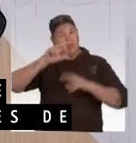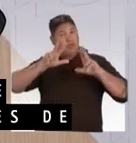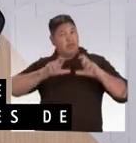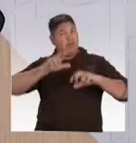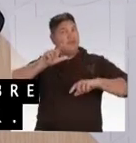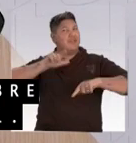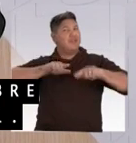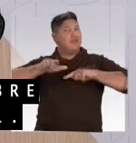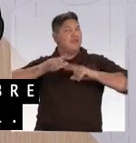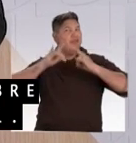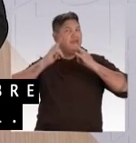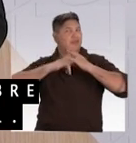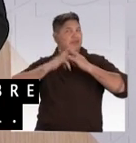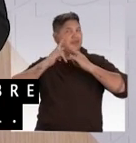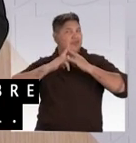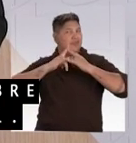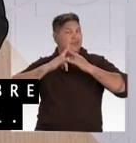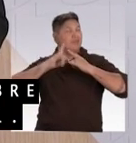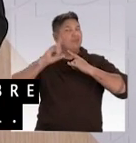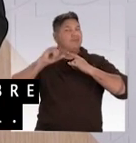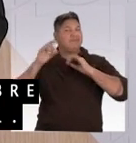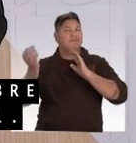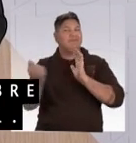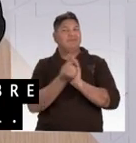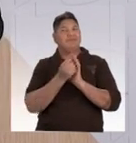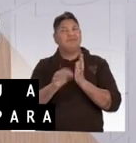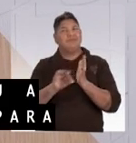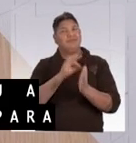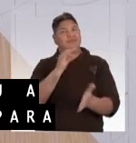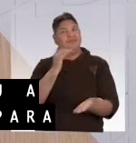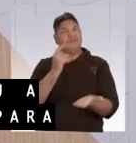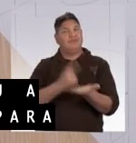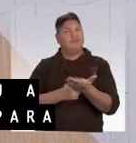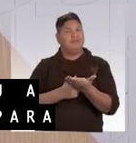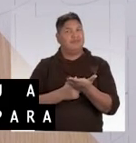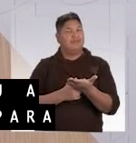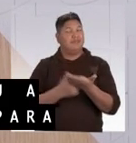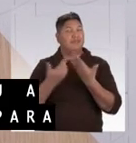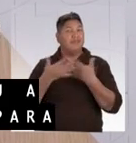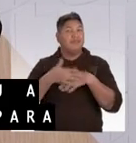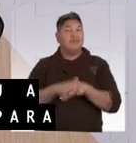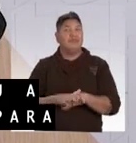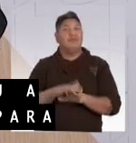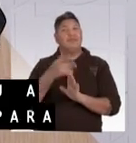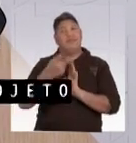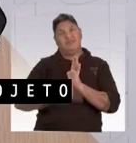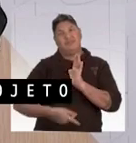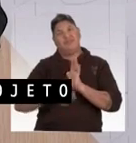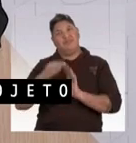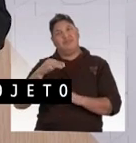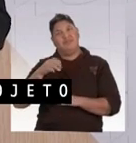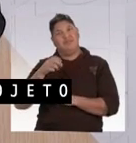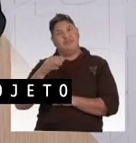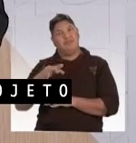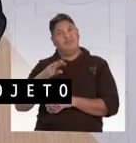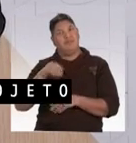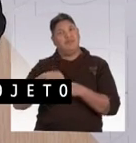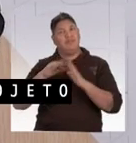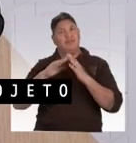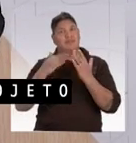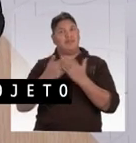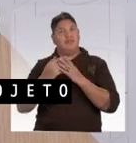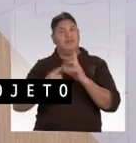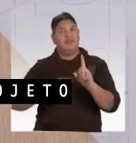de conscientização sobre o trabalho infantil. A iniciativa marcou a assinatura do termo para a implementação do projeto MPT